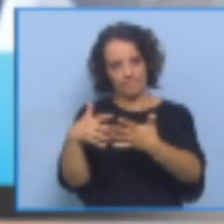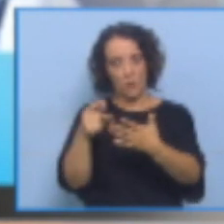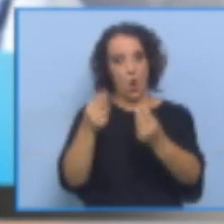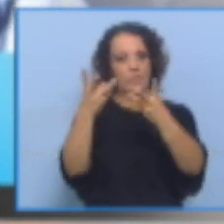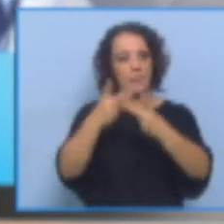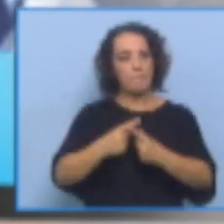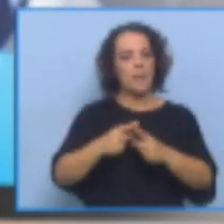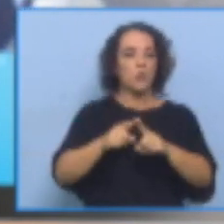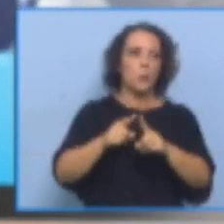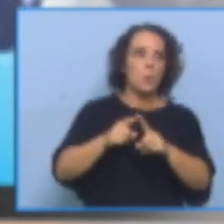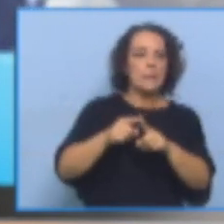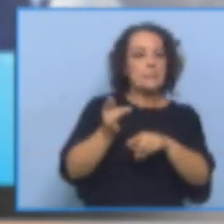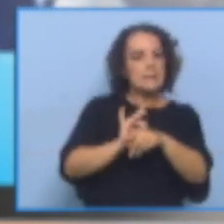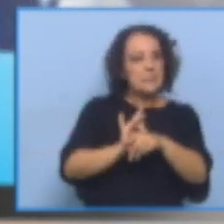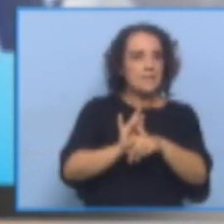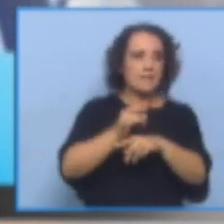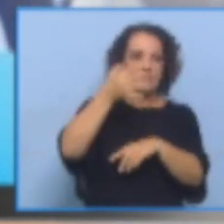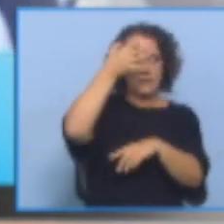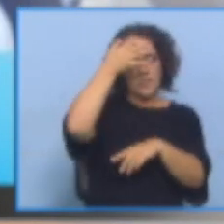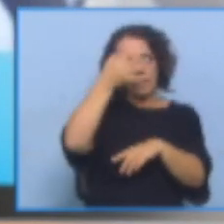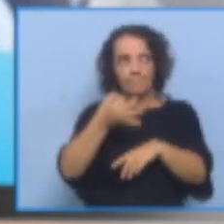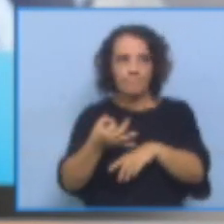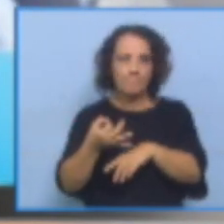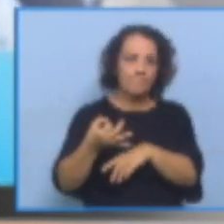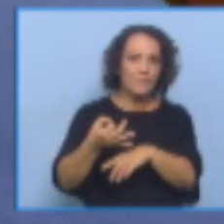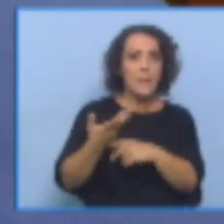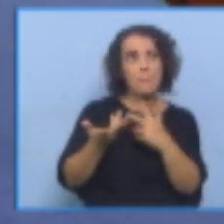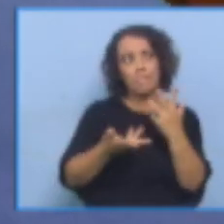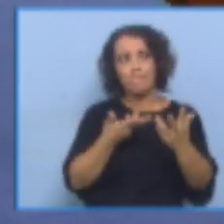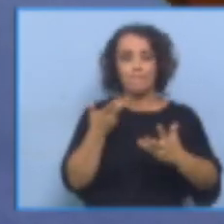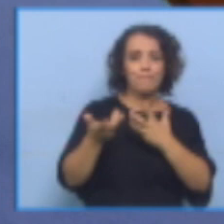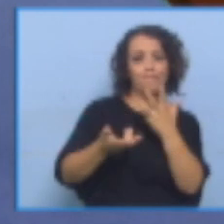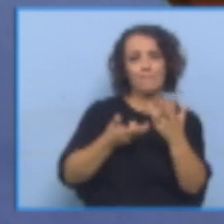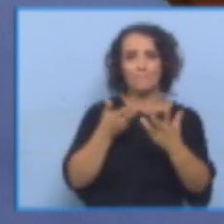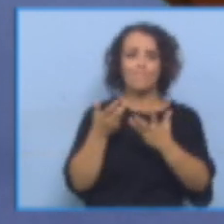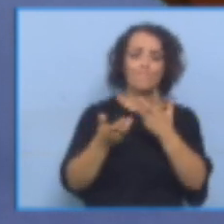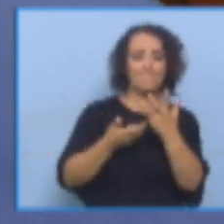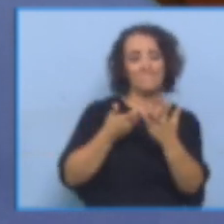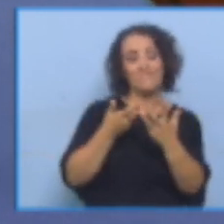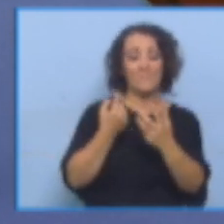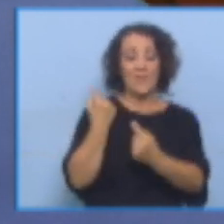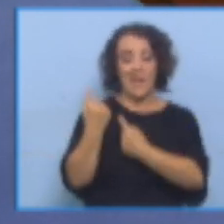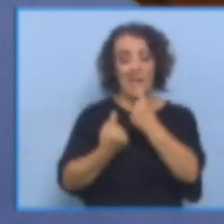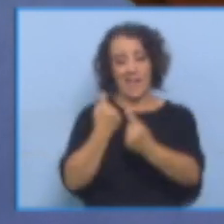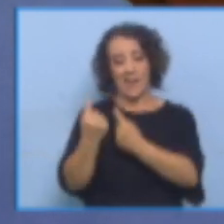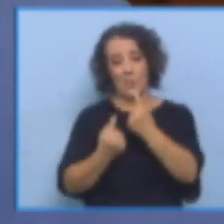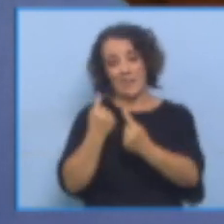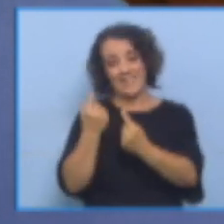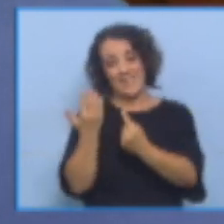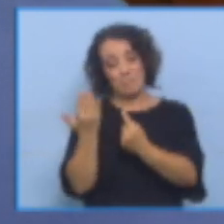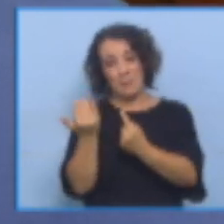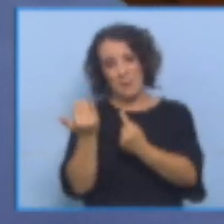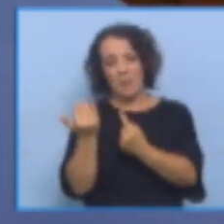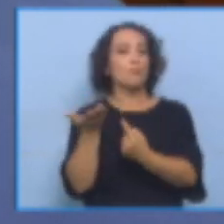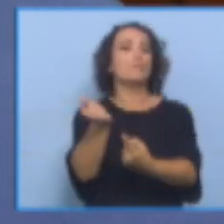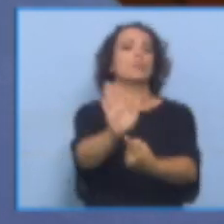orçamento sensato. Sim, podemos dizer que é insensato por outras razões.